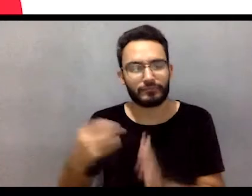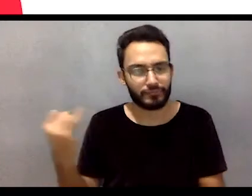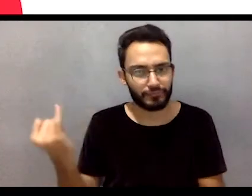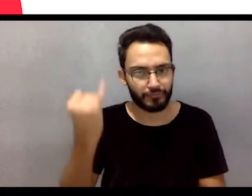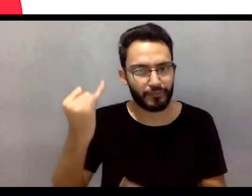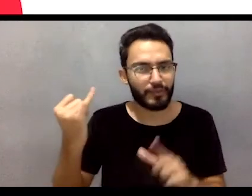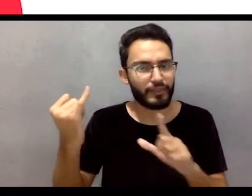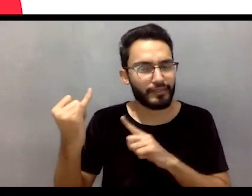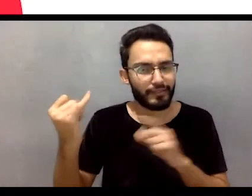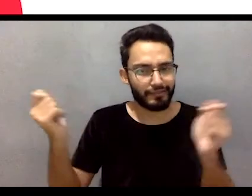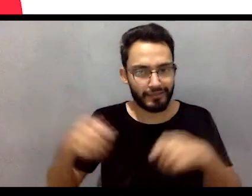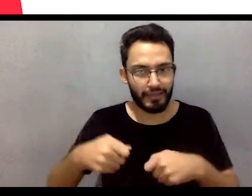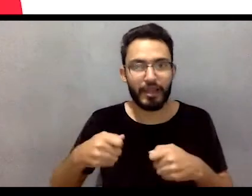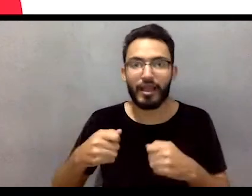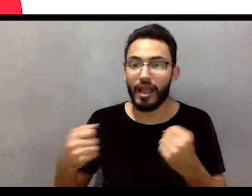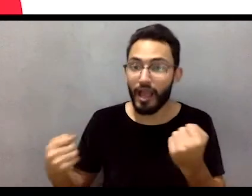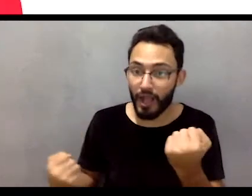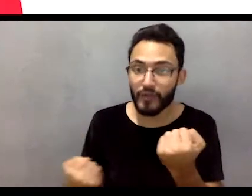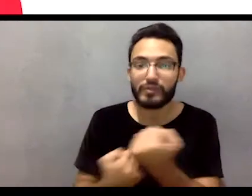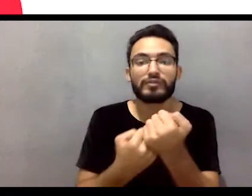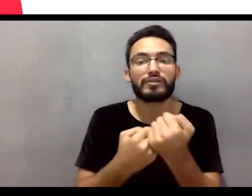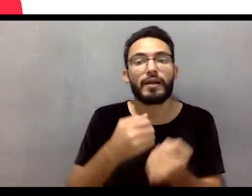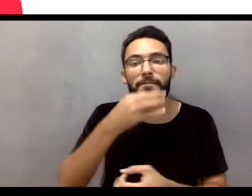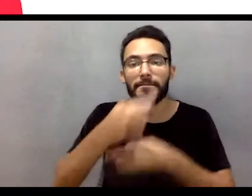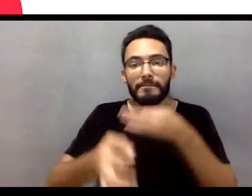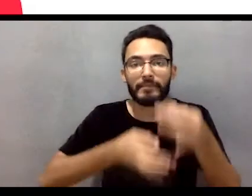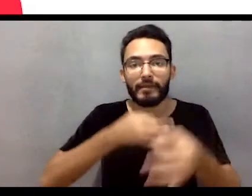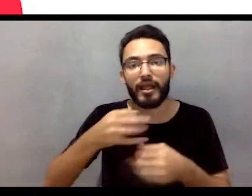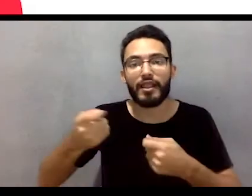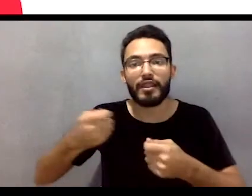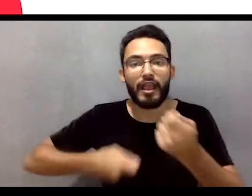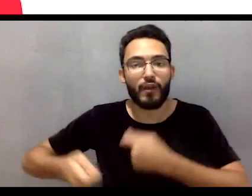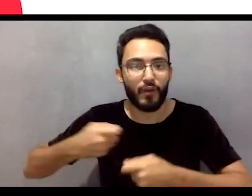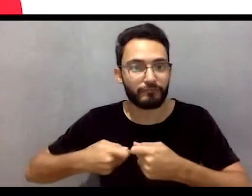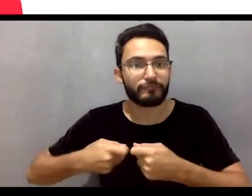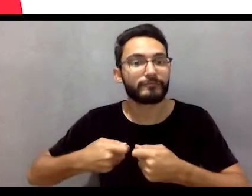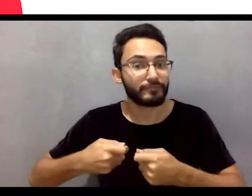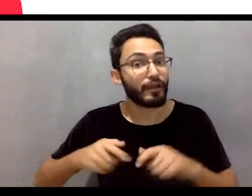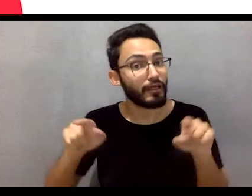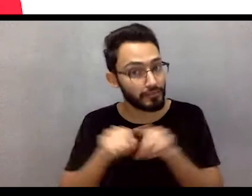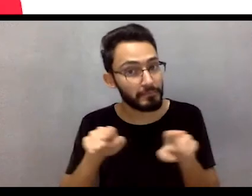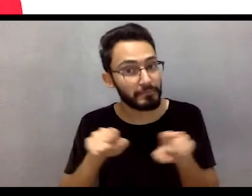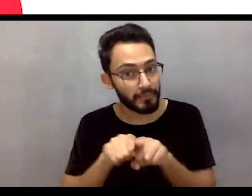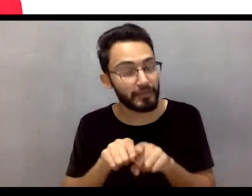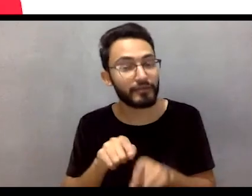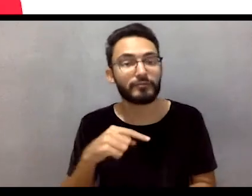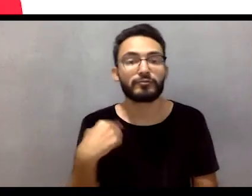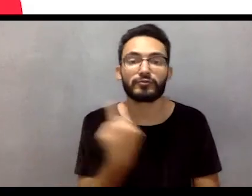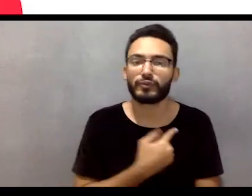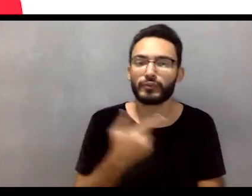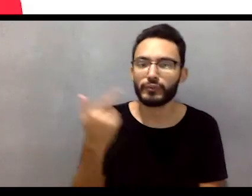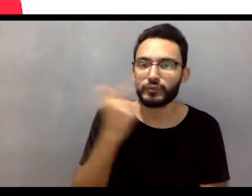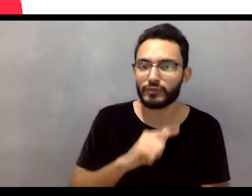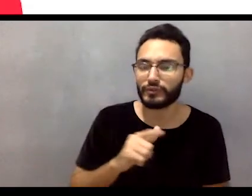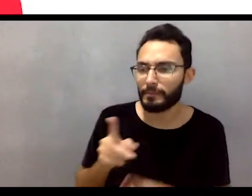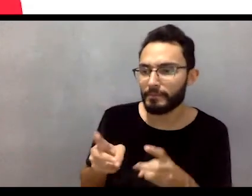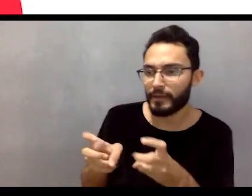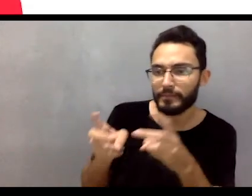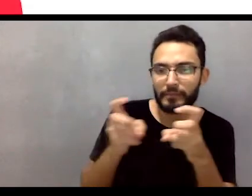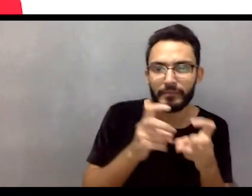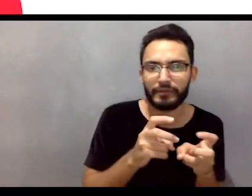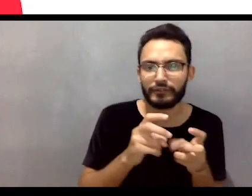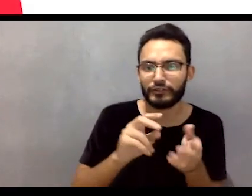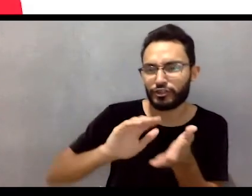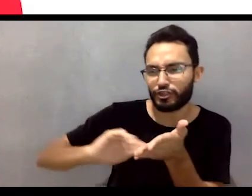significativas e auxiliar as decisões de negócios. Também conseguimos identificar e